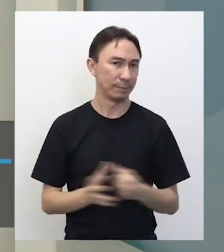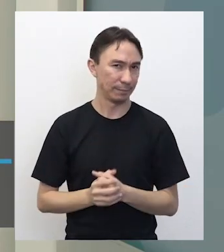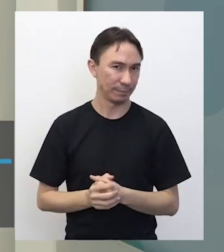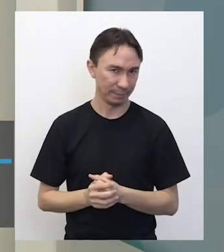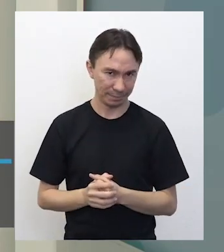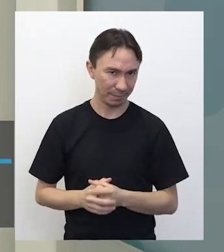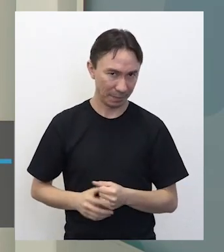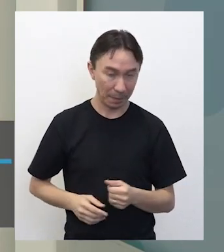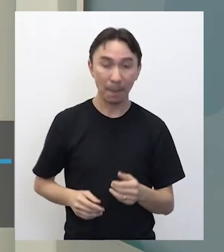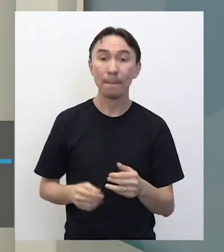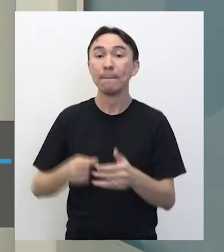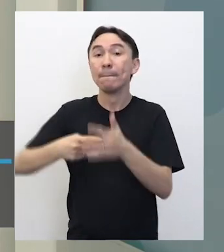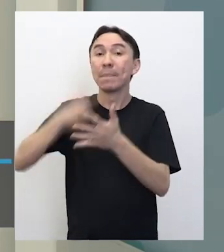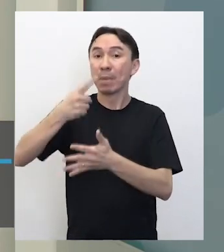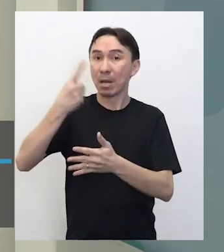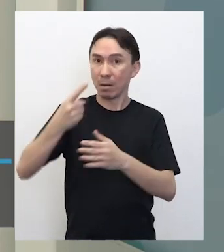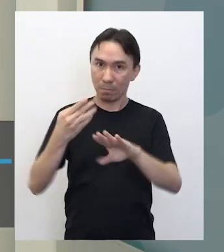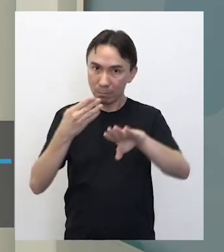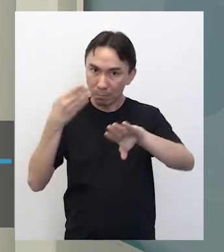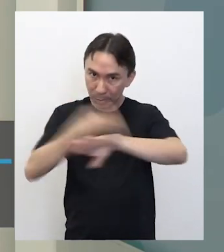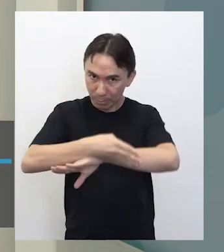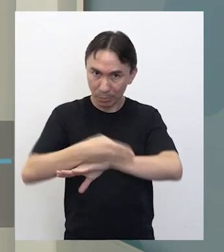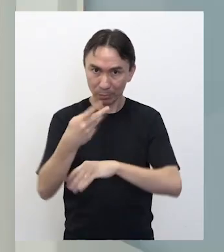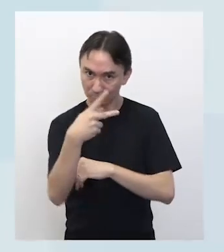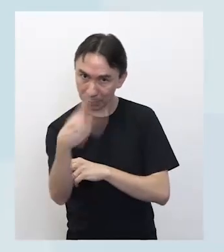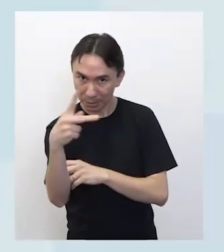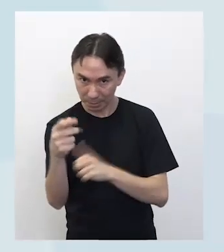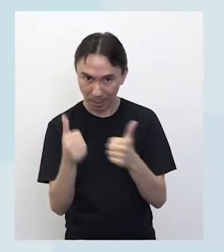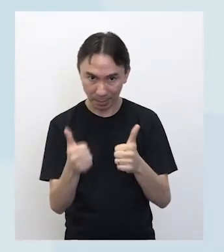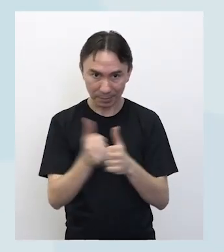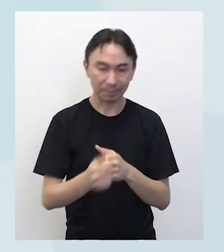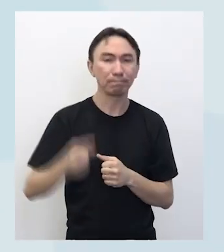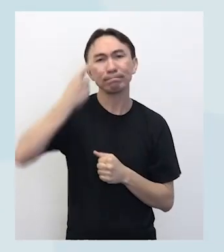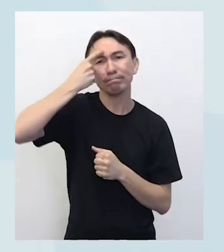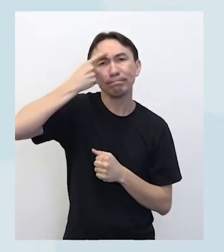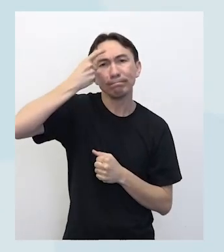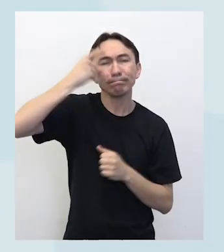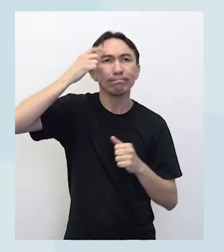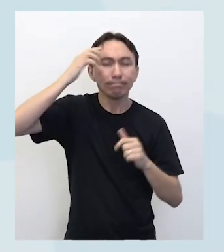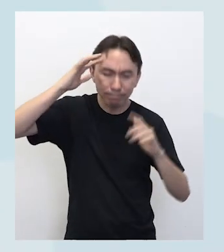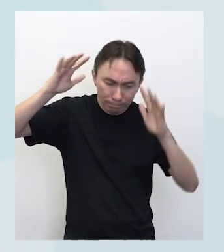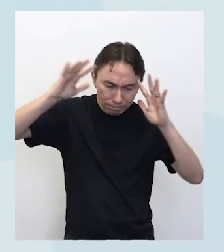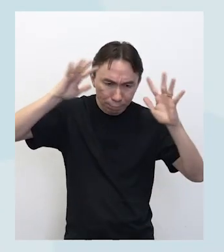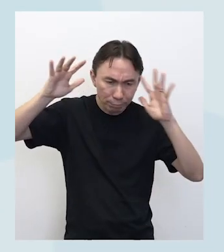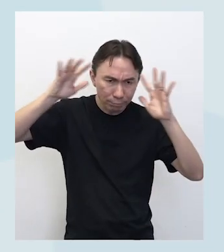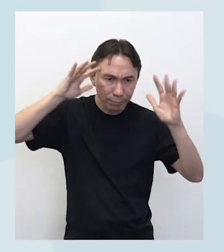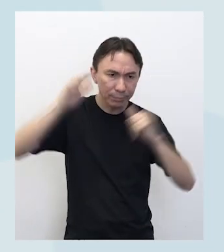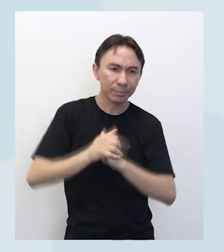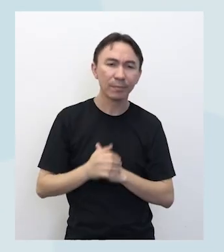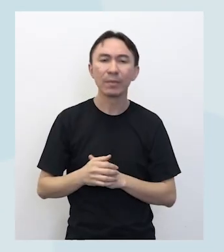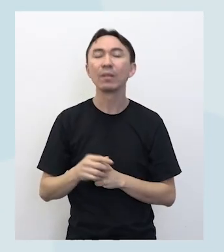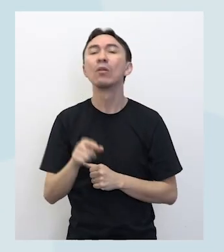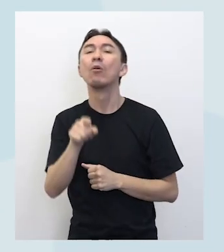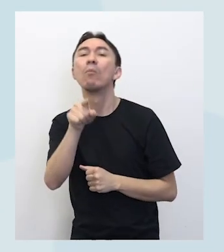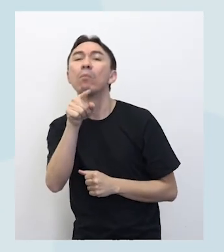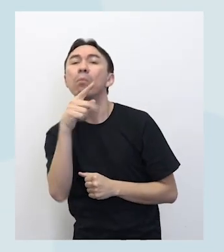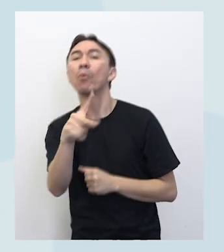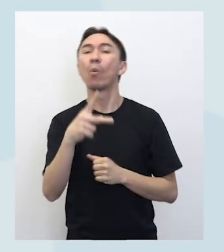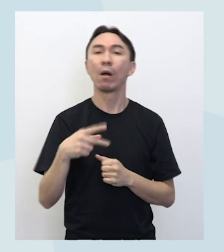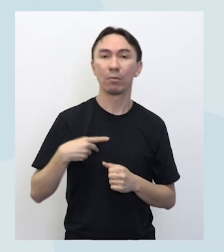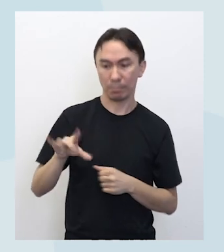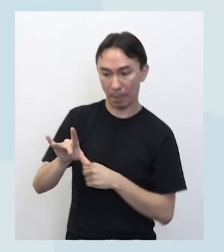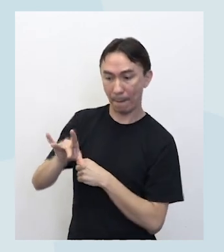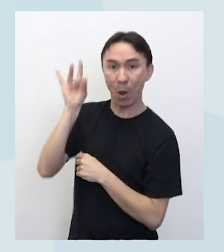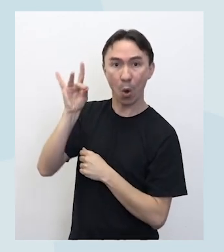primeira participação de vocês nessa aula, a reflexão. Você sente segurança nas suas